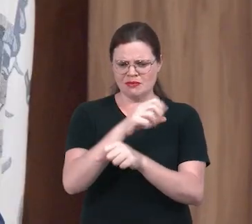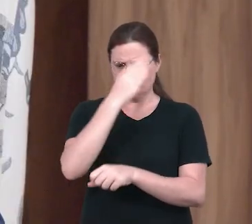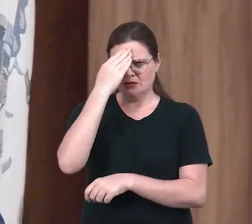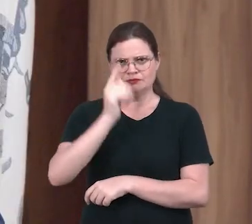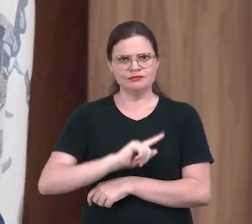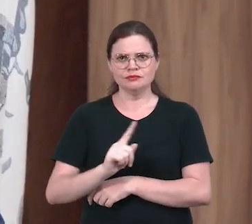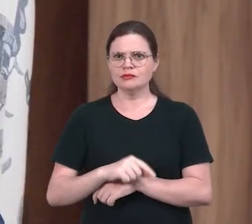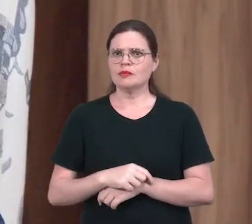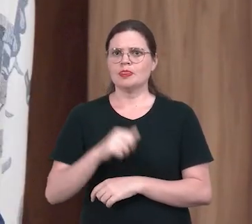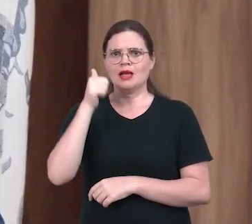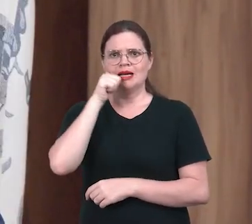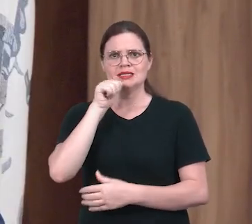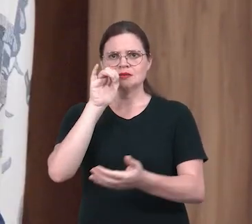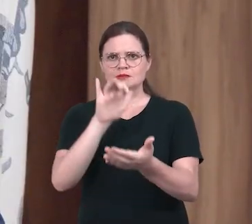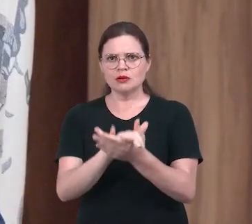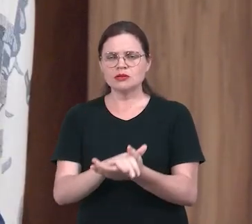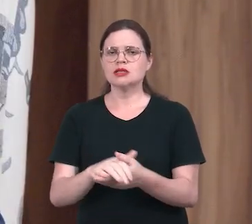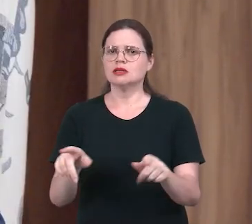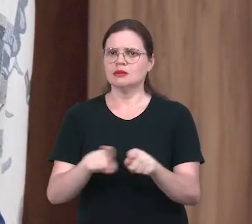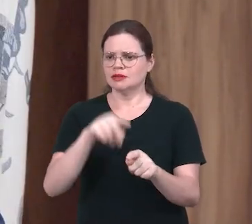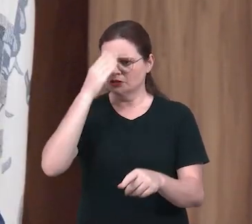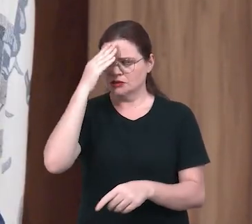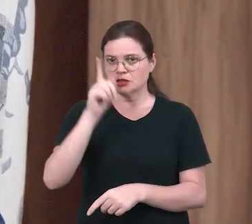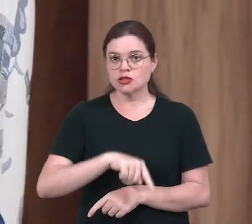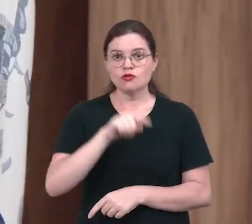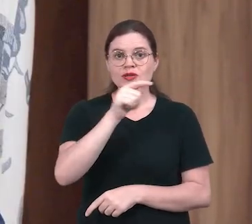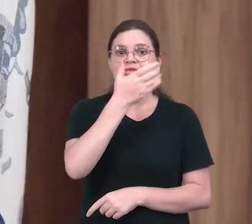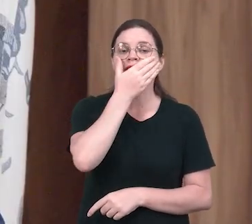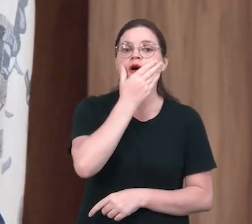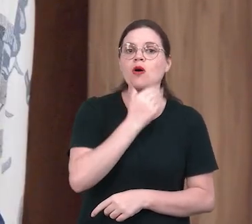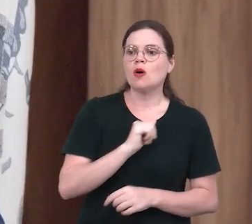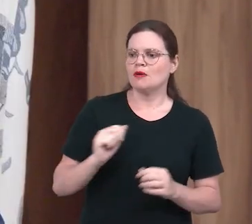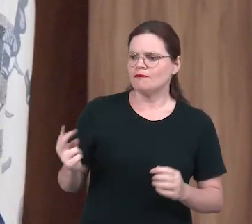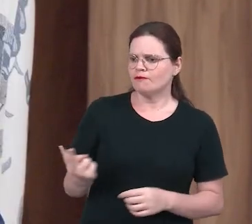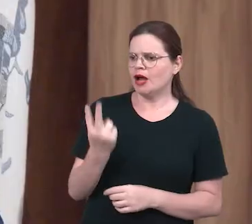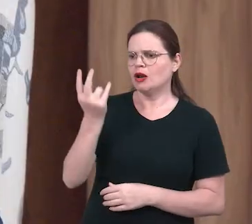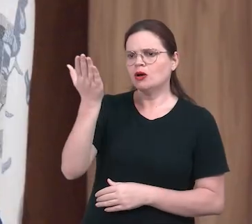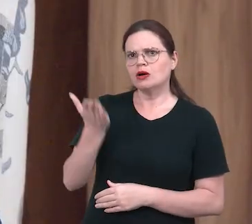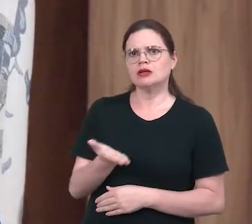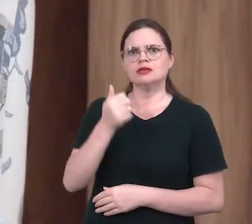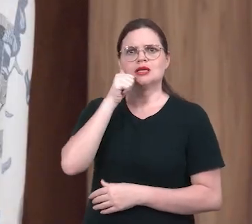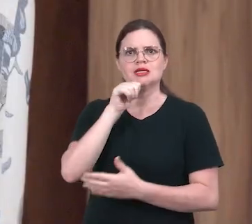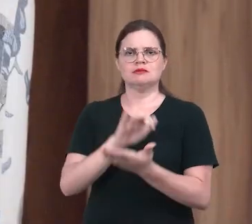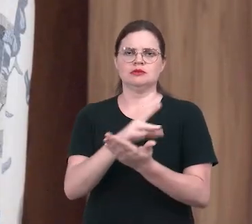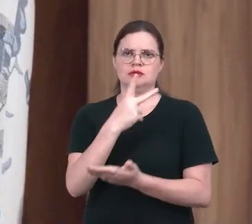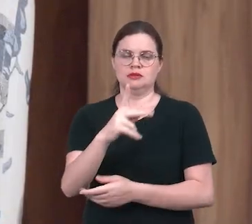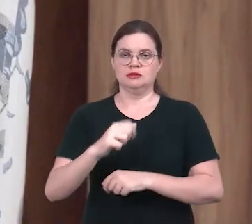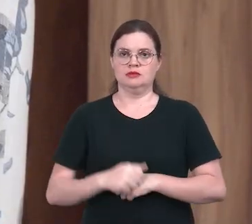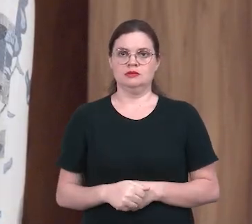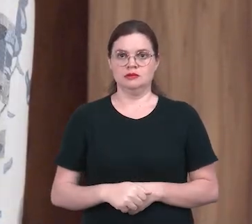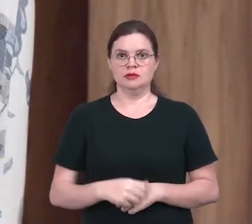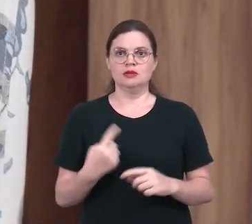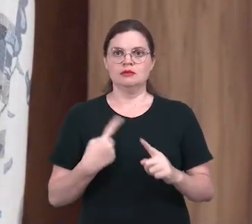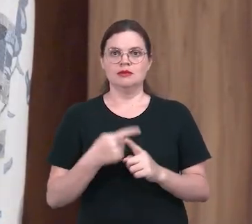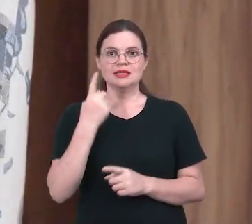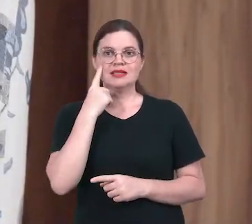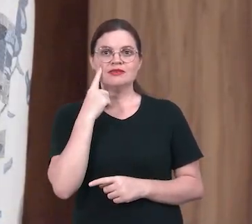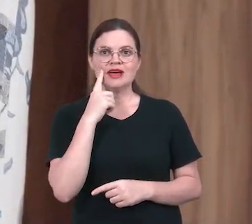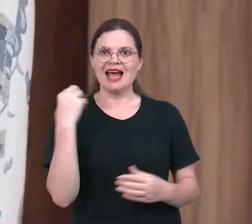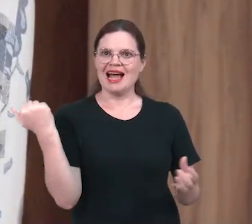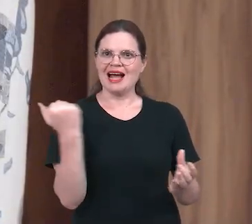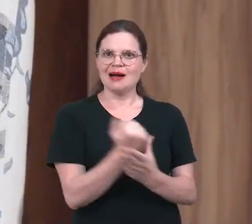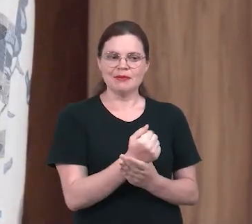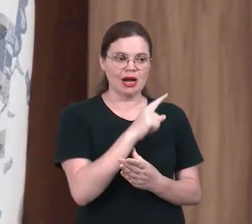Você, marido, continue valorizando essa esposa que é dirigida pelo Espírito Santo. Abraão mandou ali